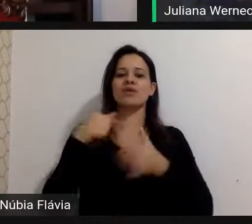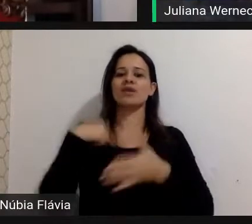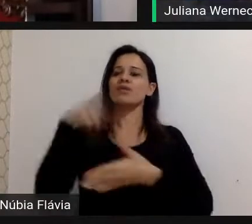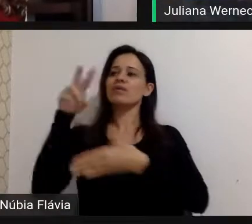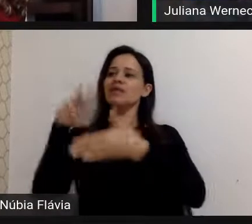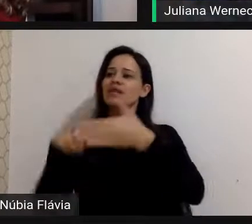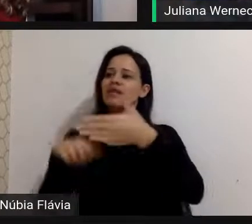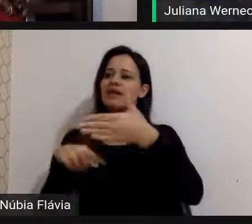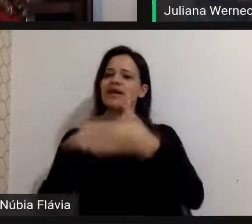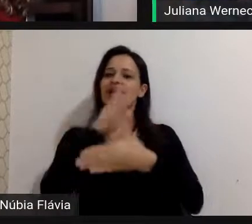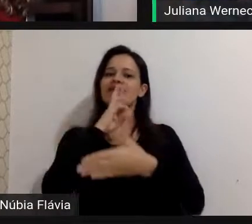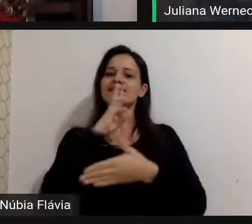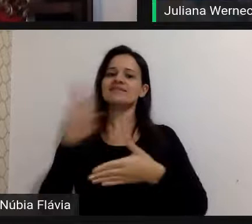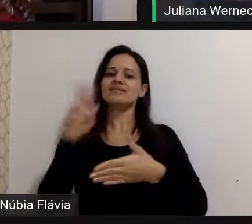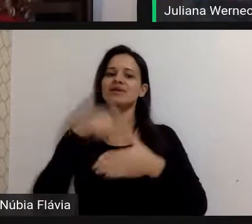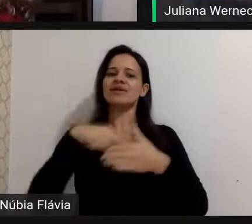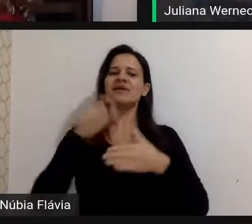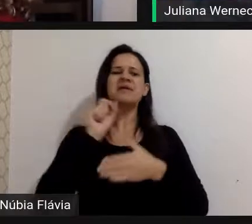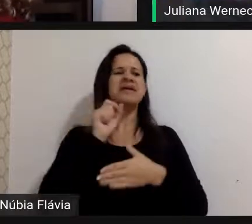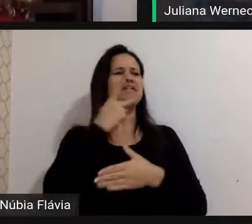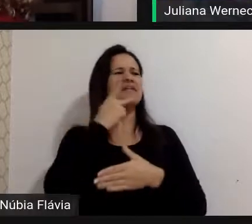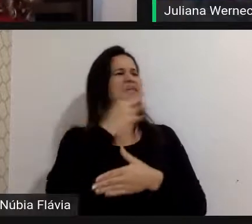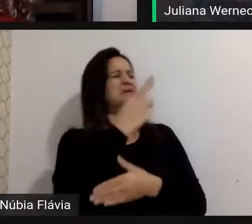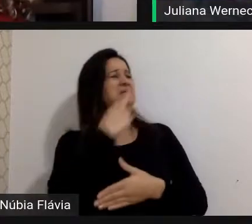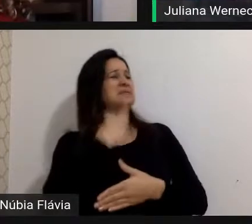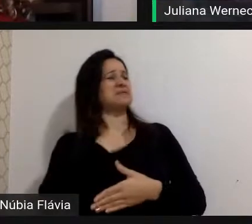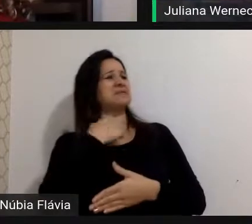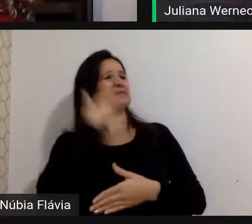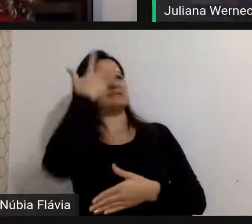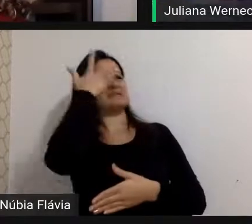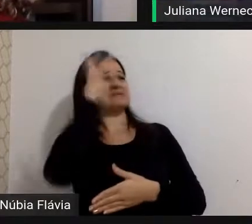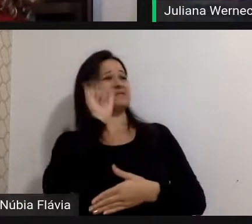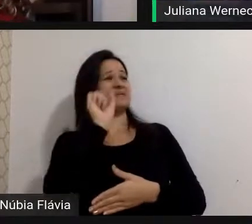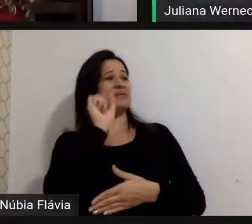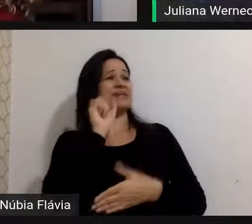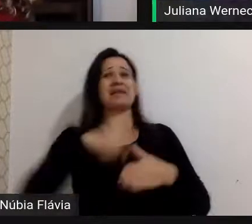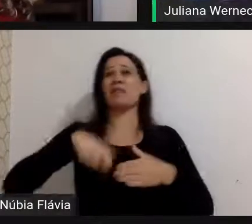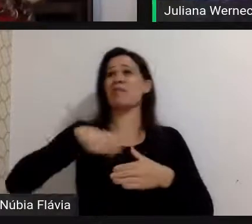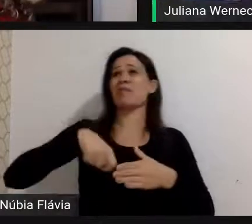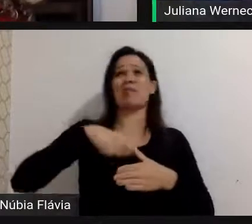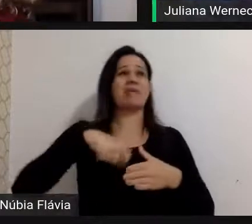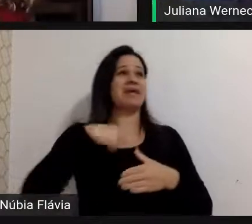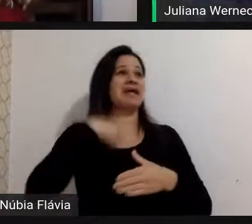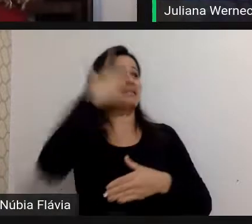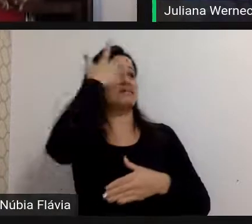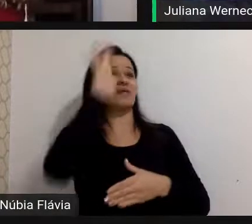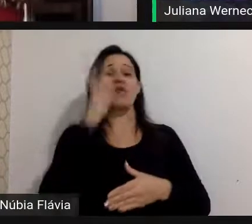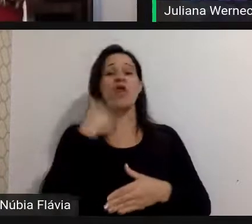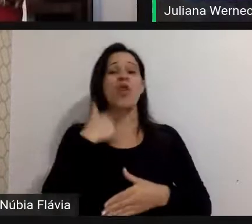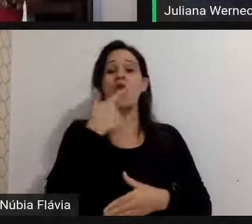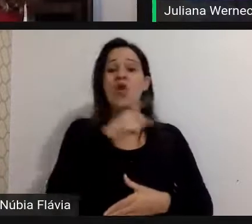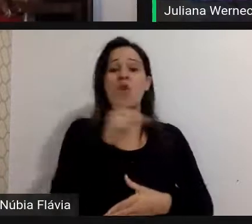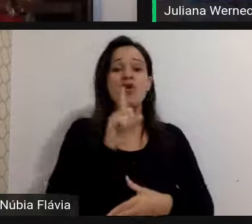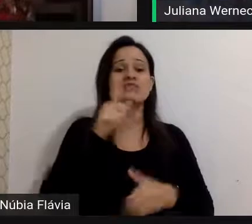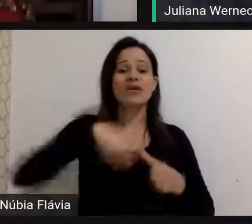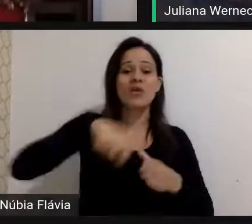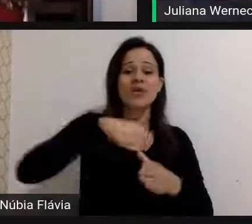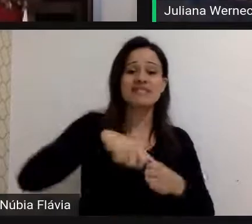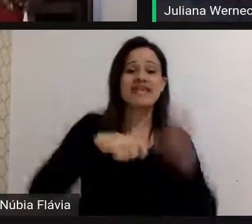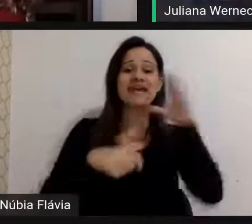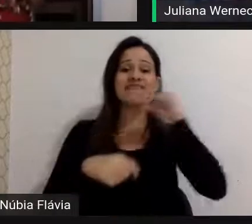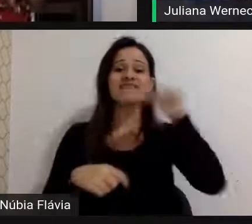ele respondeu, eu falei, o que você falou? Ele, eu não sei o que eu estou falando, porque eu não consigo fazer duas coisas ao mesmo tempo. Ou eu cozinho ou eu